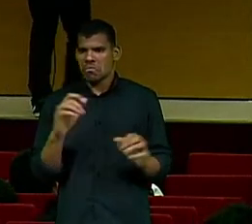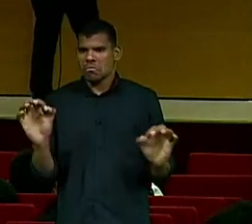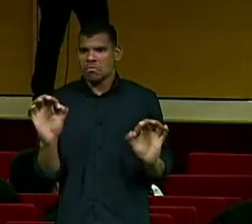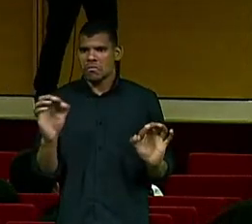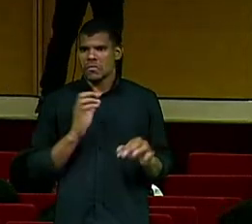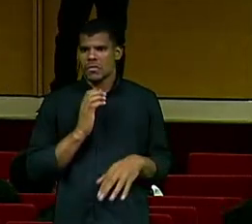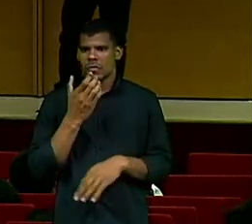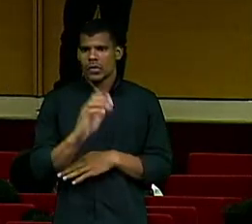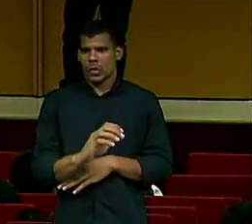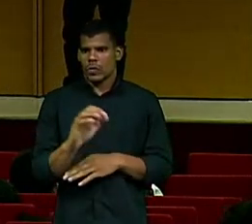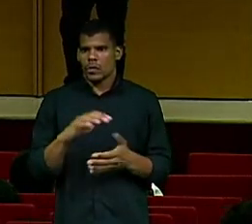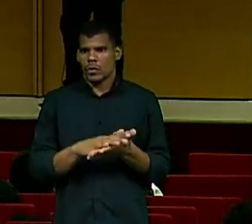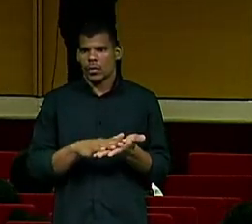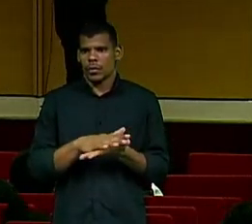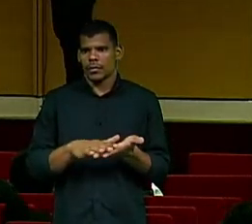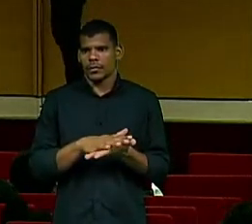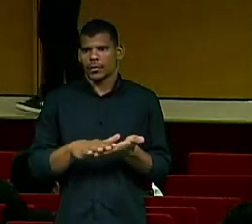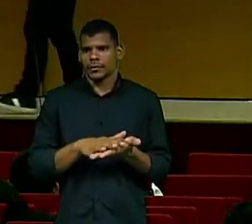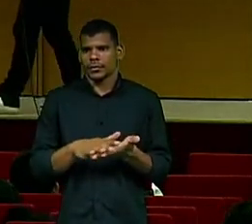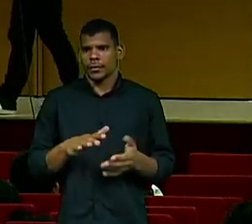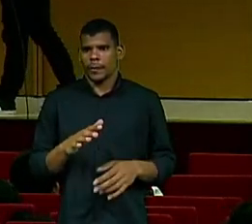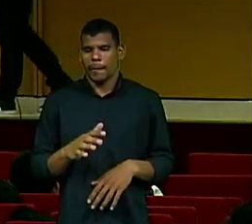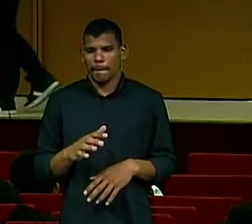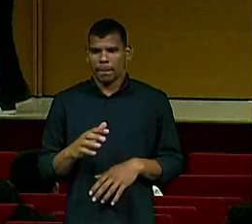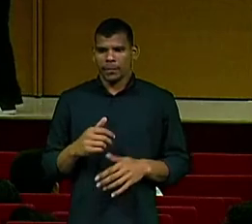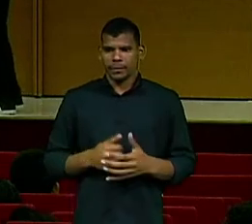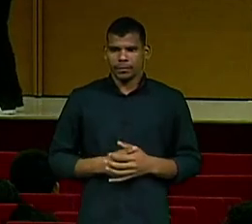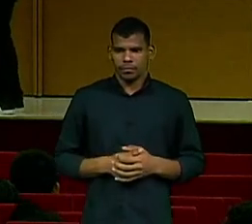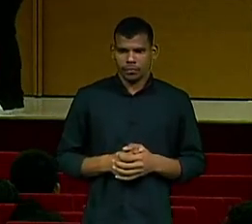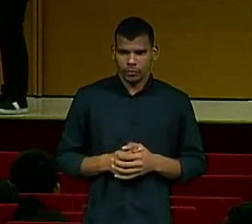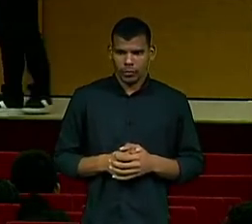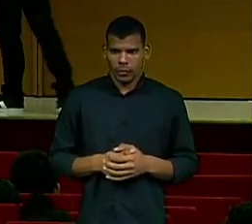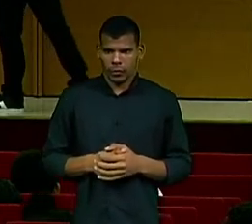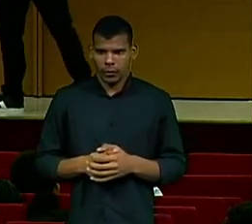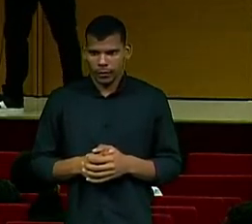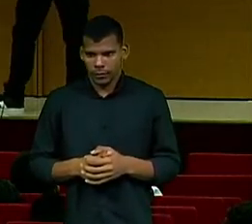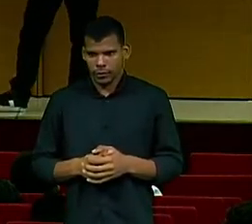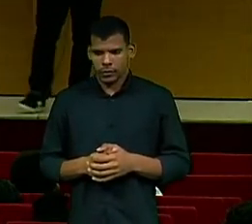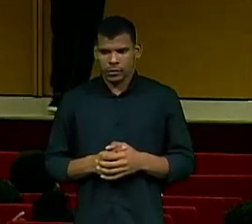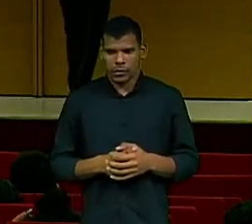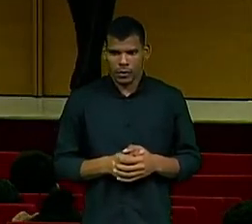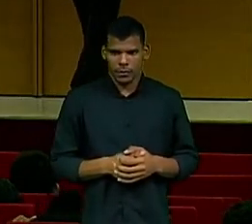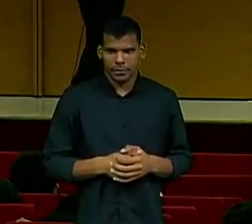eu sou inútil para isso mas vamos